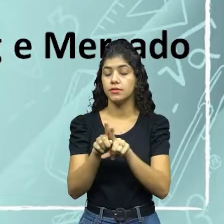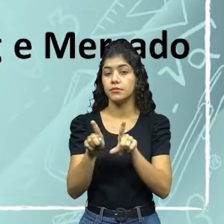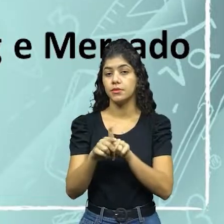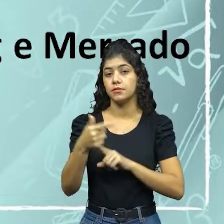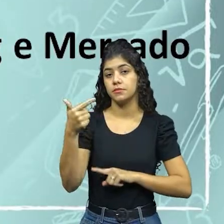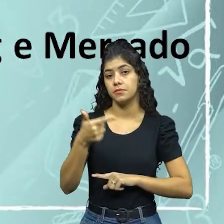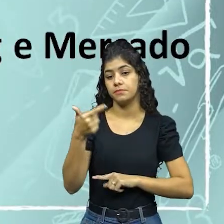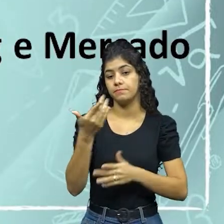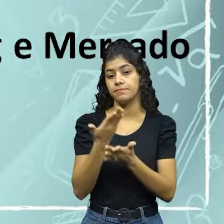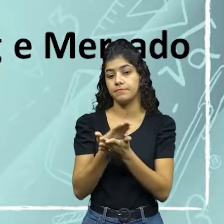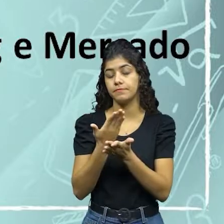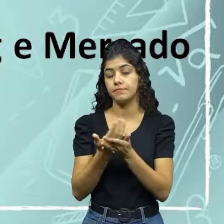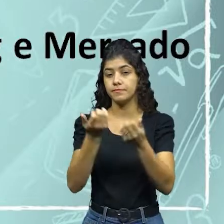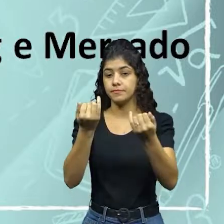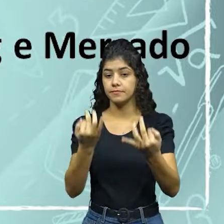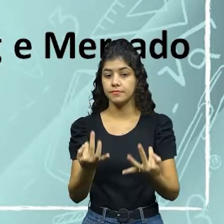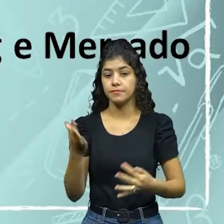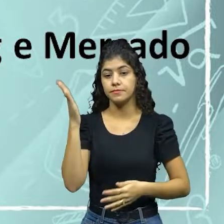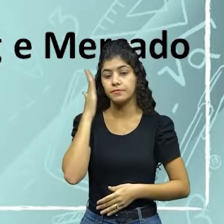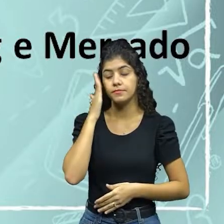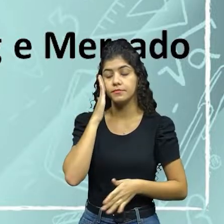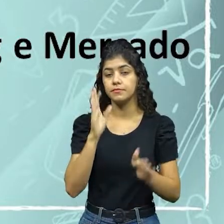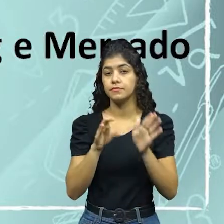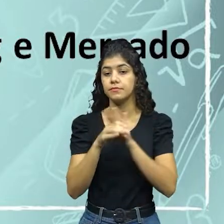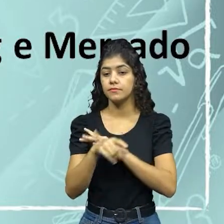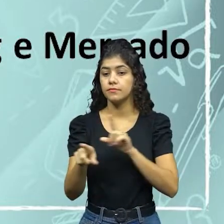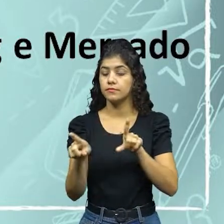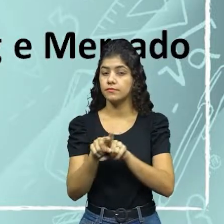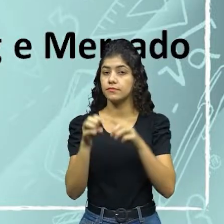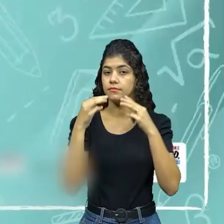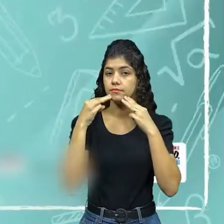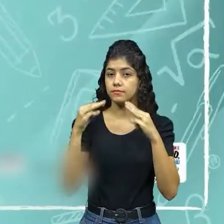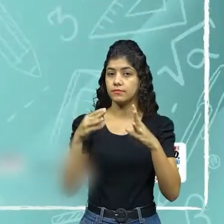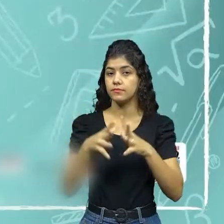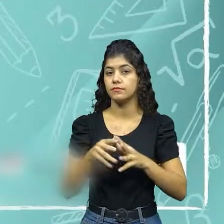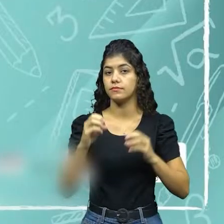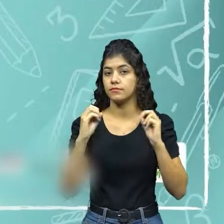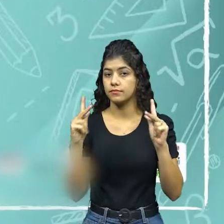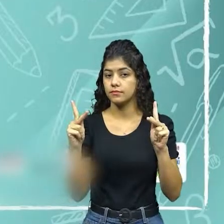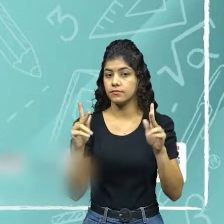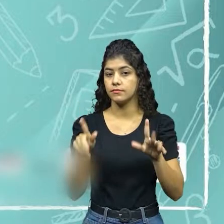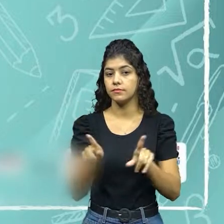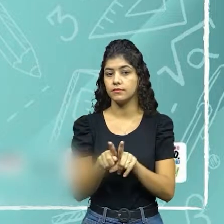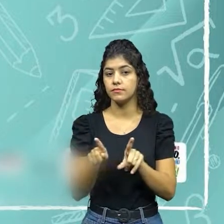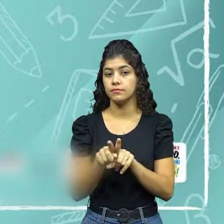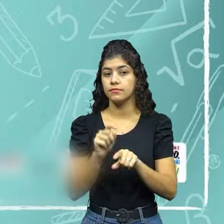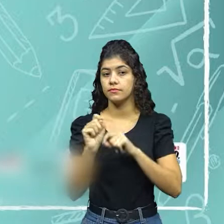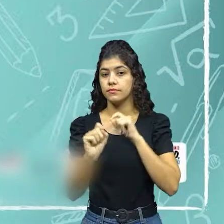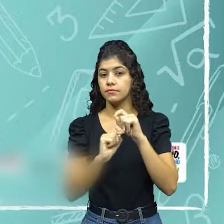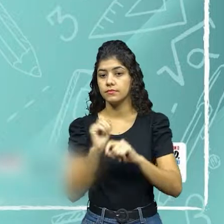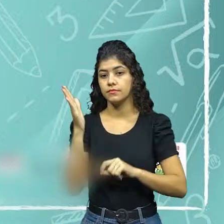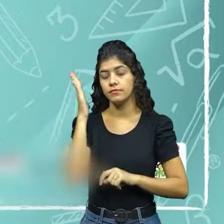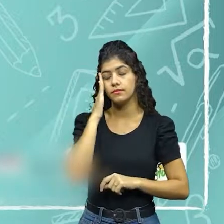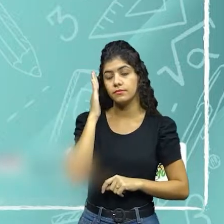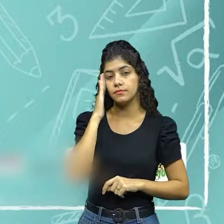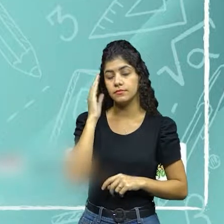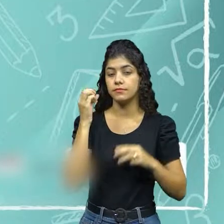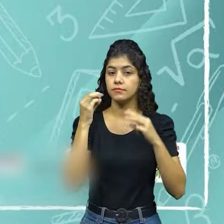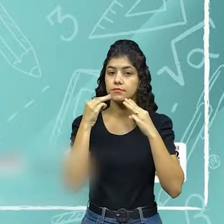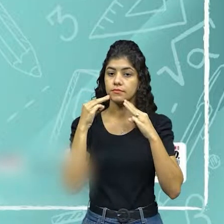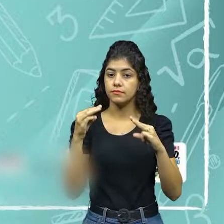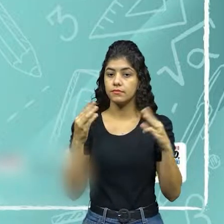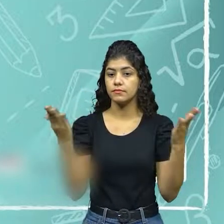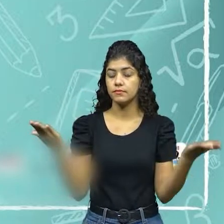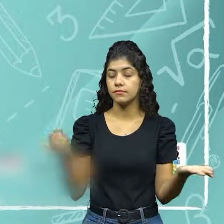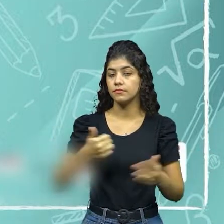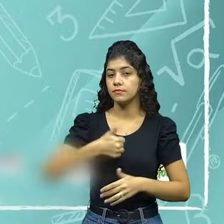vamos falar sobre entendimento de conceitos de marketing e mercado, tá ok? O que é o entendimento de marketing? Como primeiro passo,